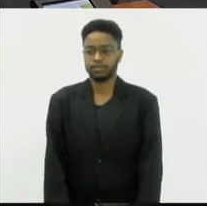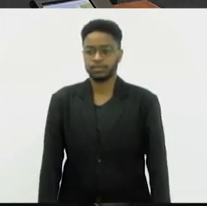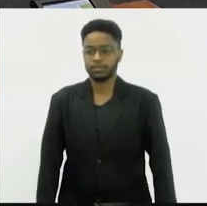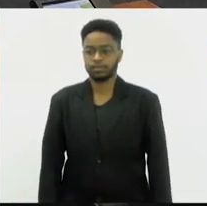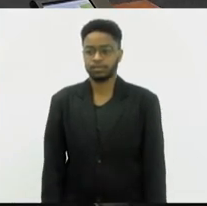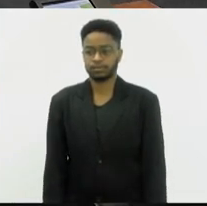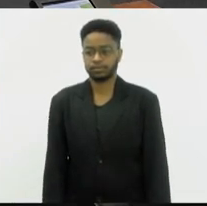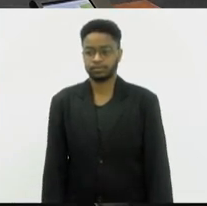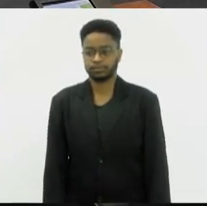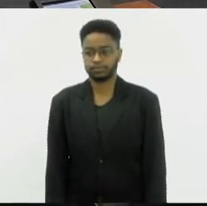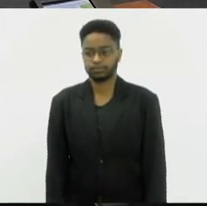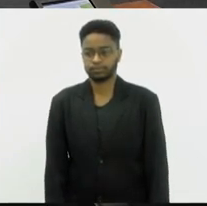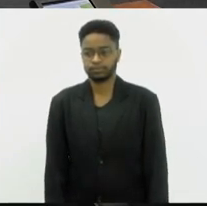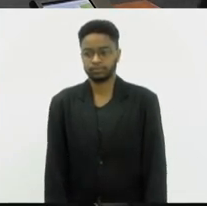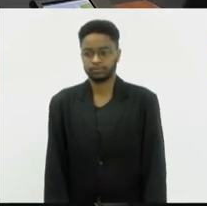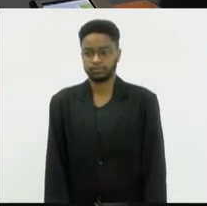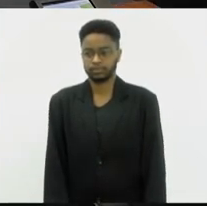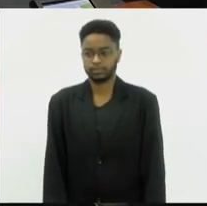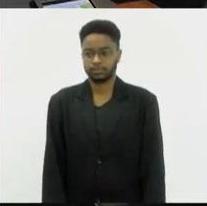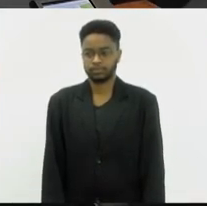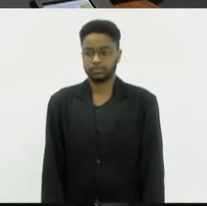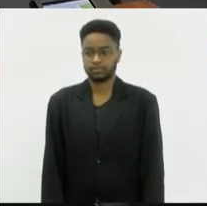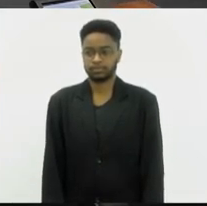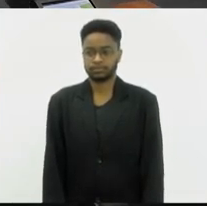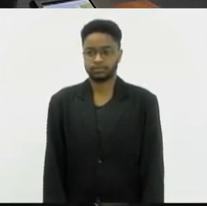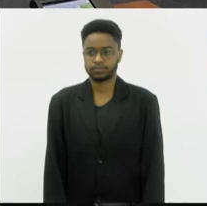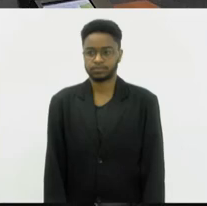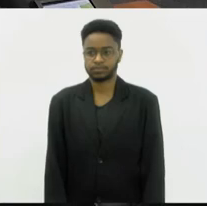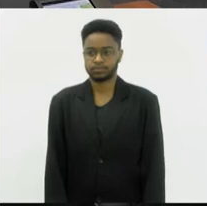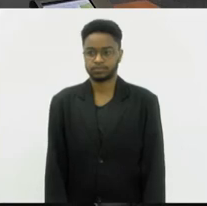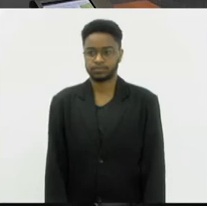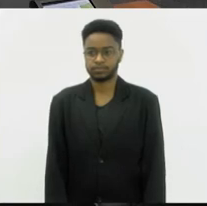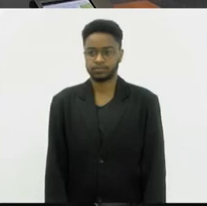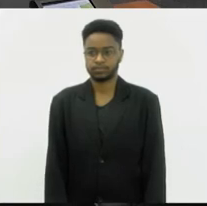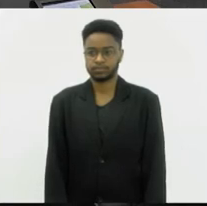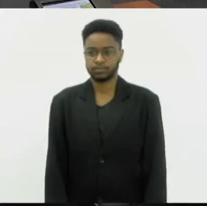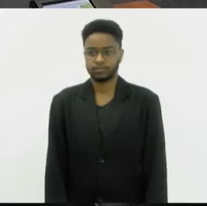Só vem abrir, nós estamos tendo reunião. Está tendo reunião de líderes.